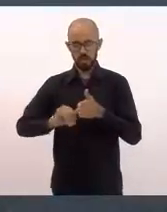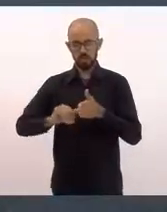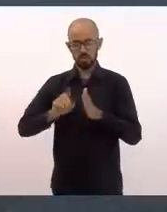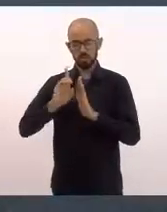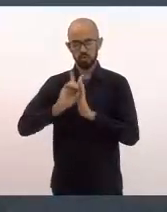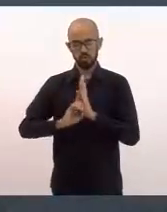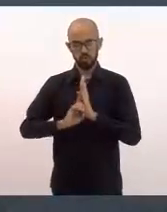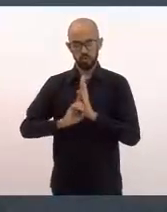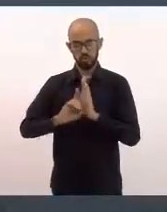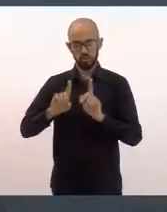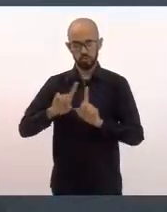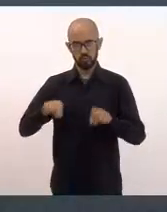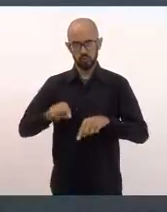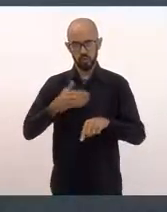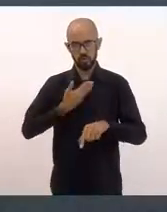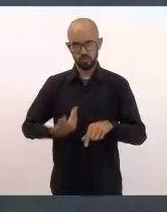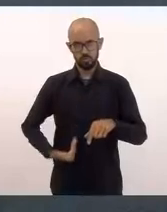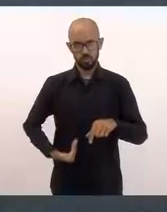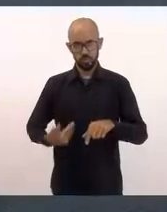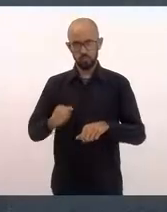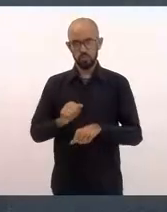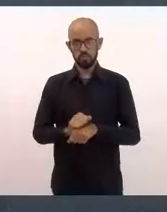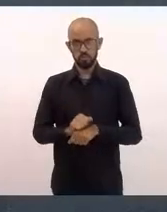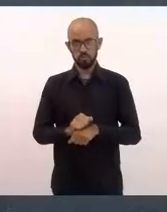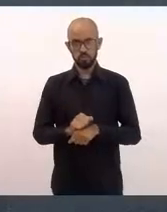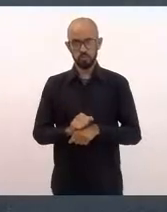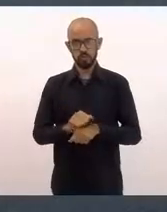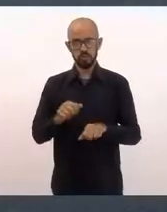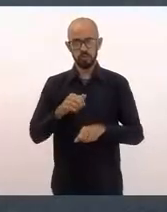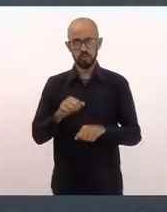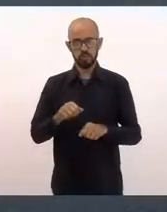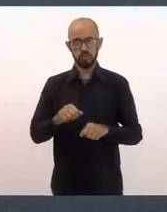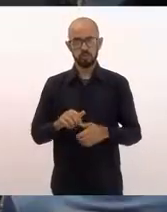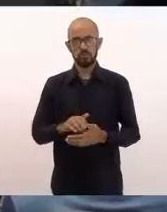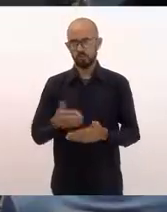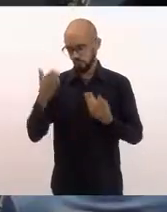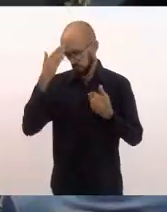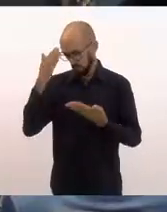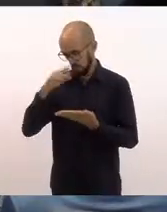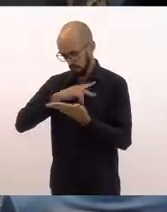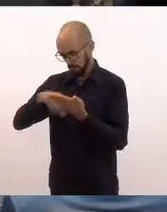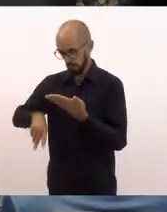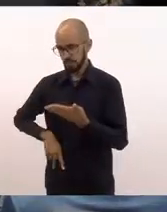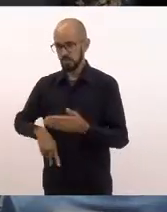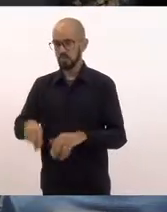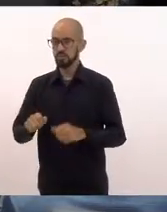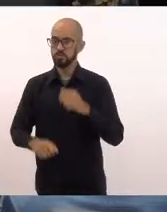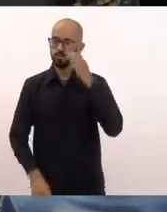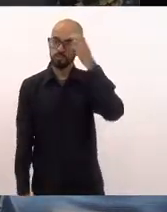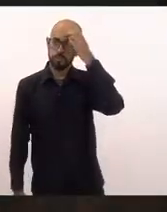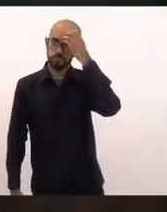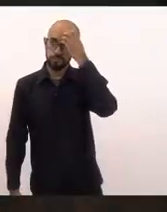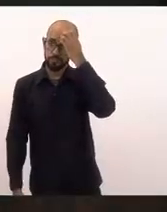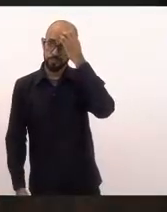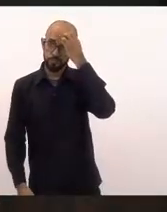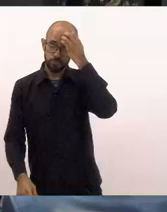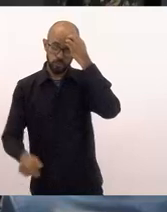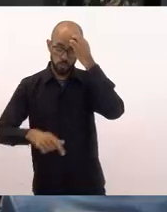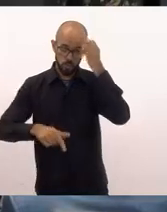servidoras públicas e agentes da segurança pública. Obrigada, presidente. Deputado